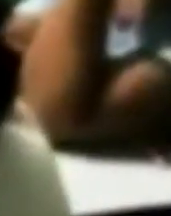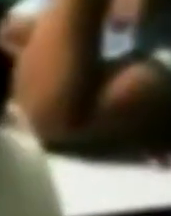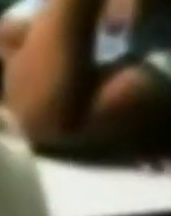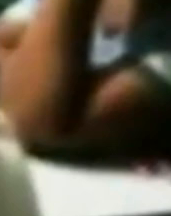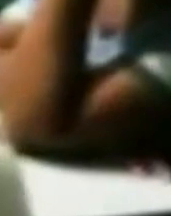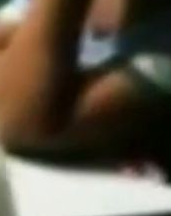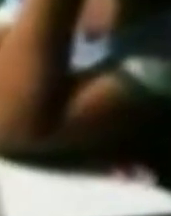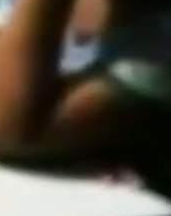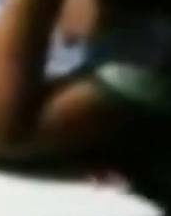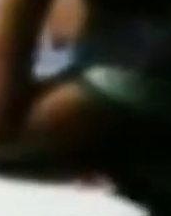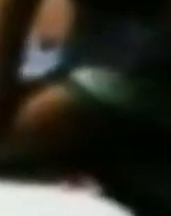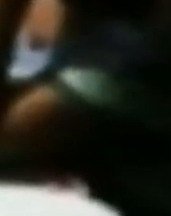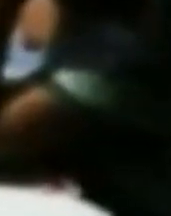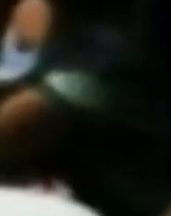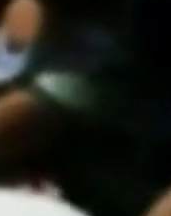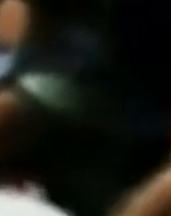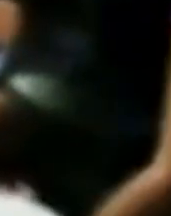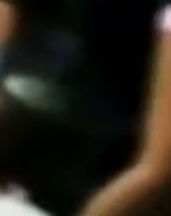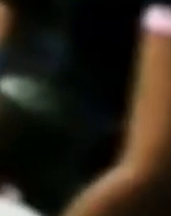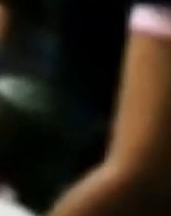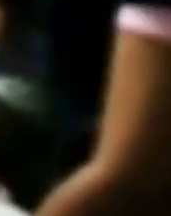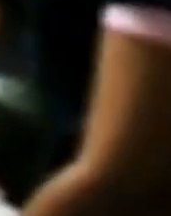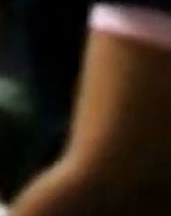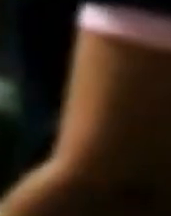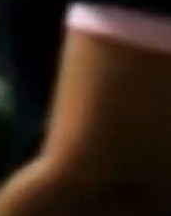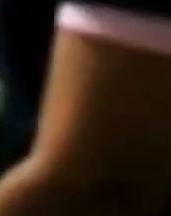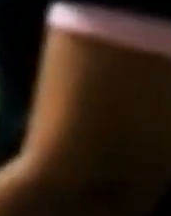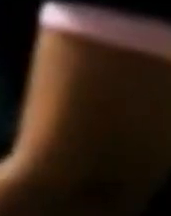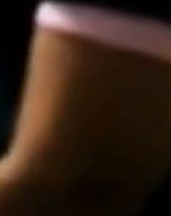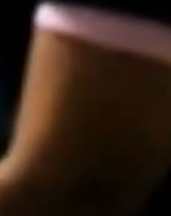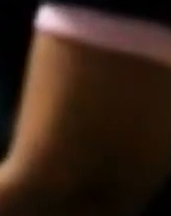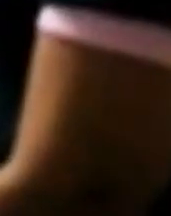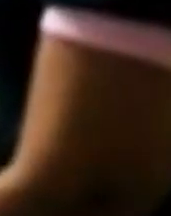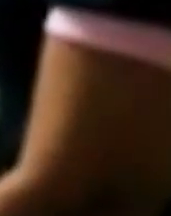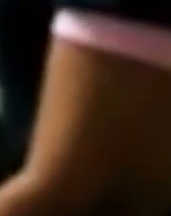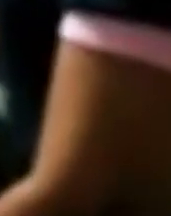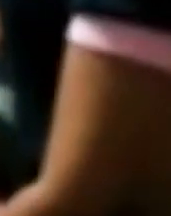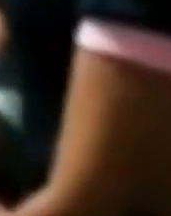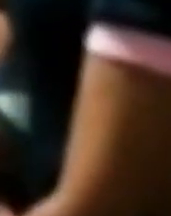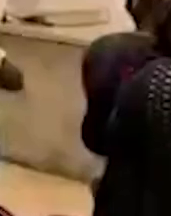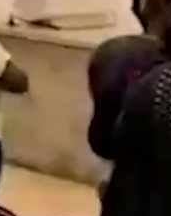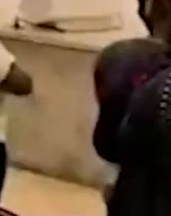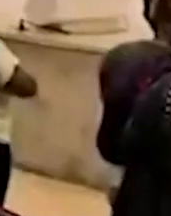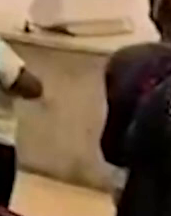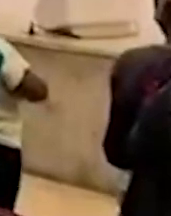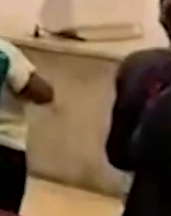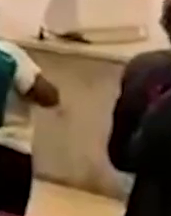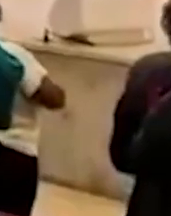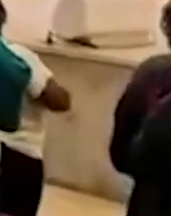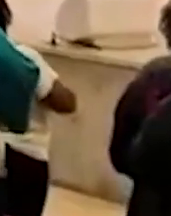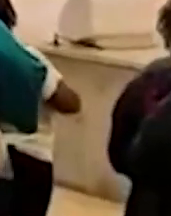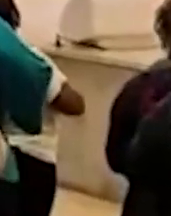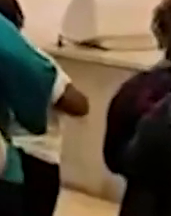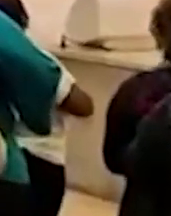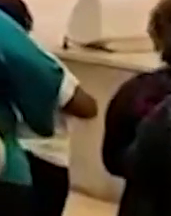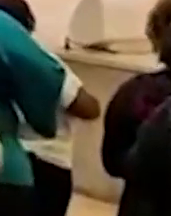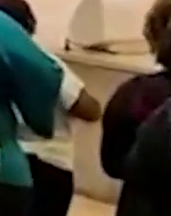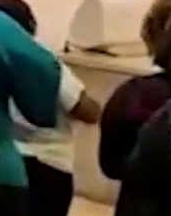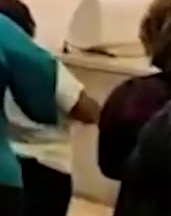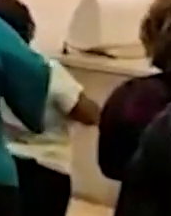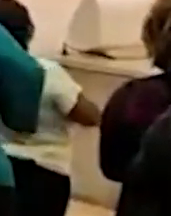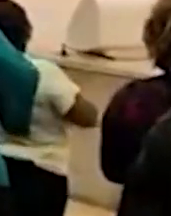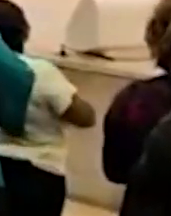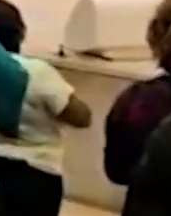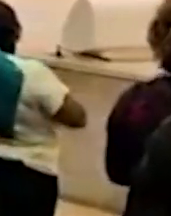Sócio Mulher, reuniões, palestras, atendimento e acompanhamento de mulheres que sofrem ou sofreram abusos sexuais